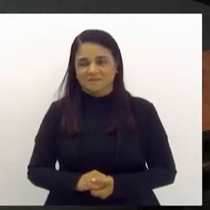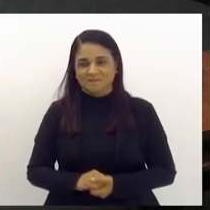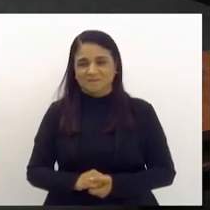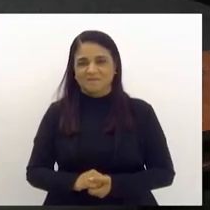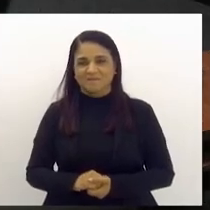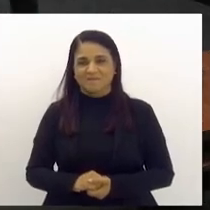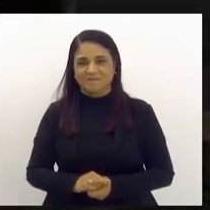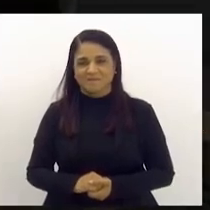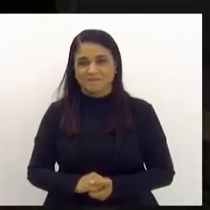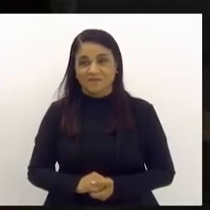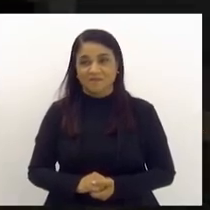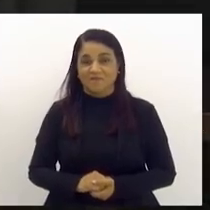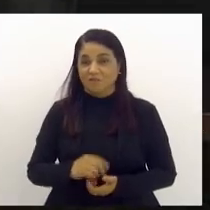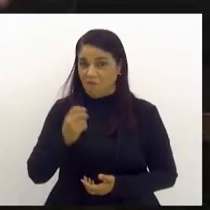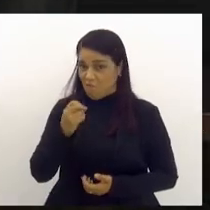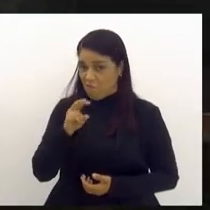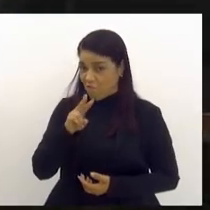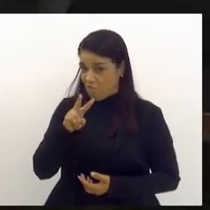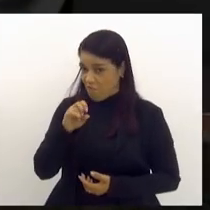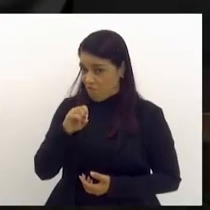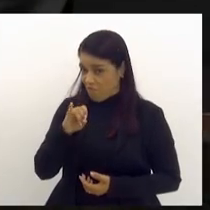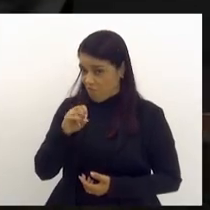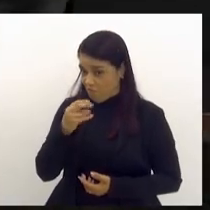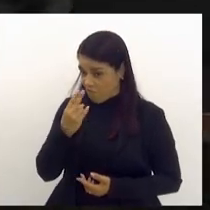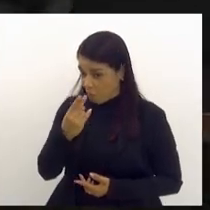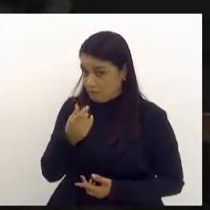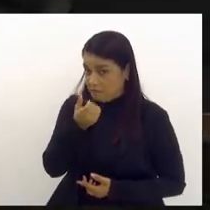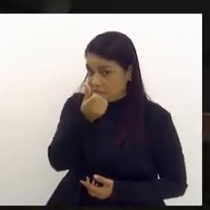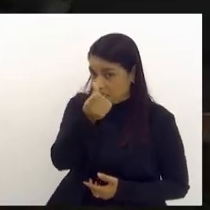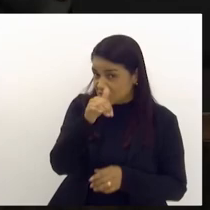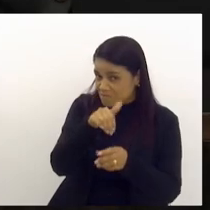Viu? Voltou a ter 6 votos, viu, professor?